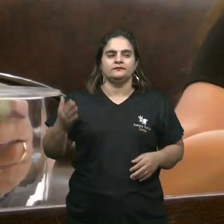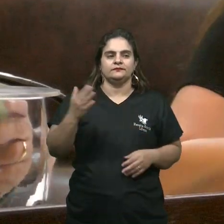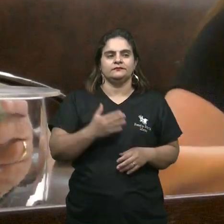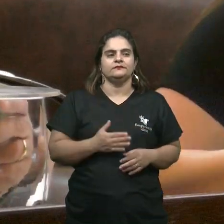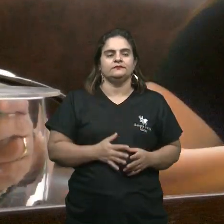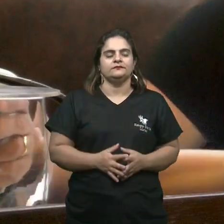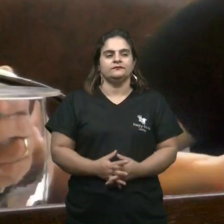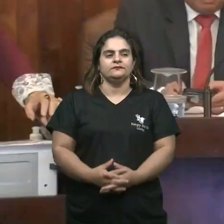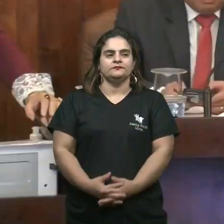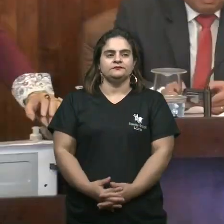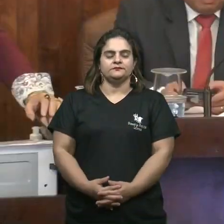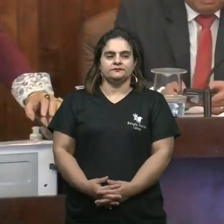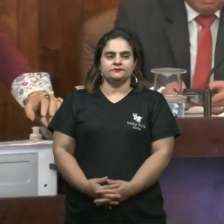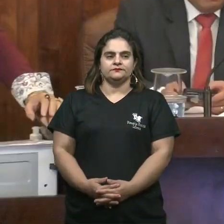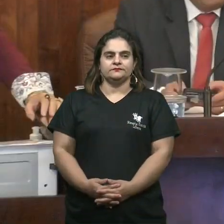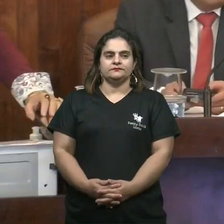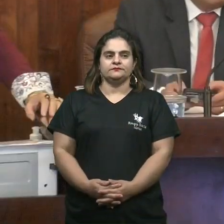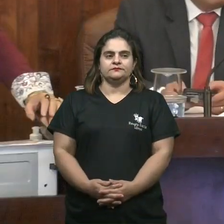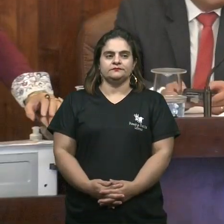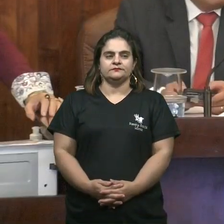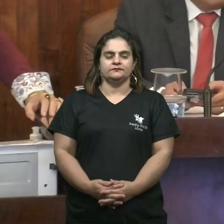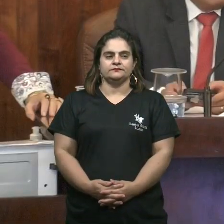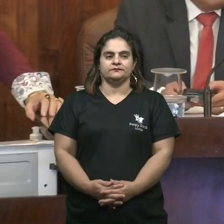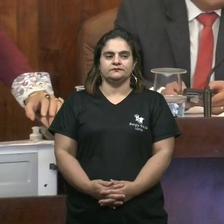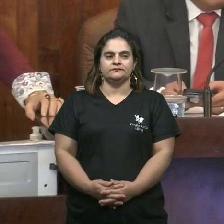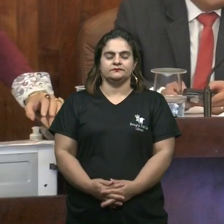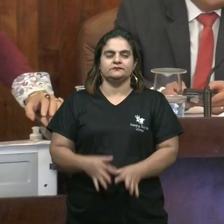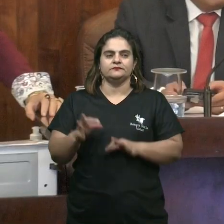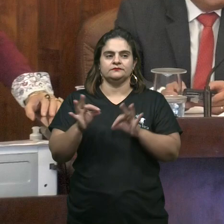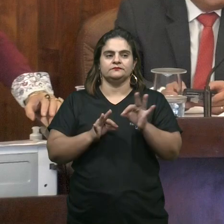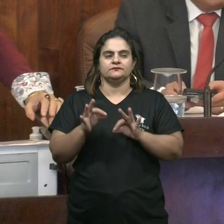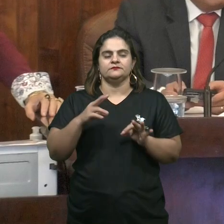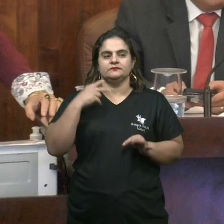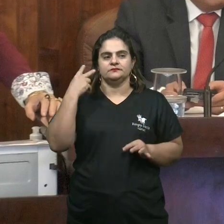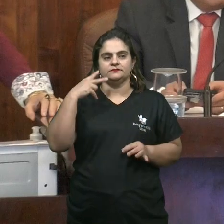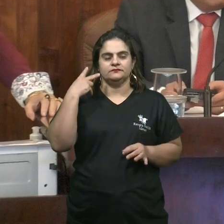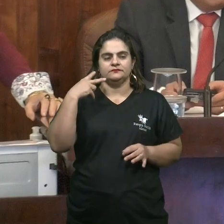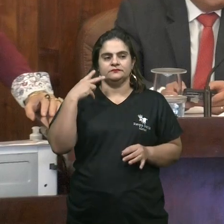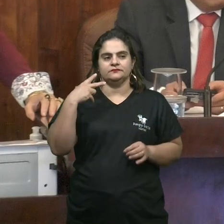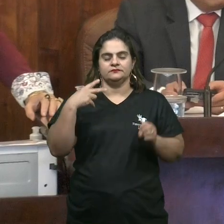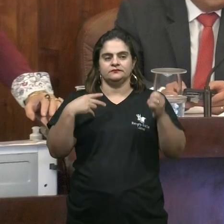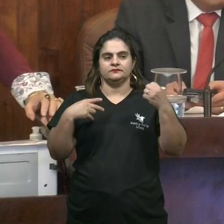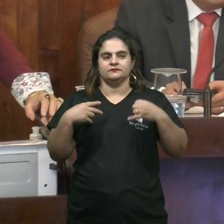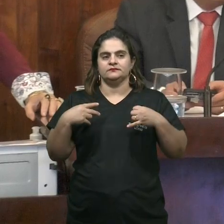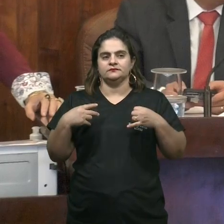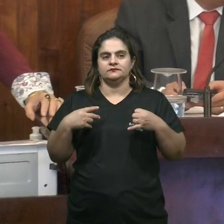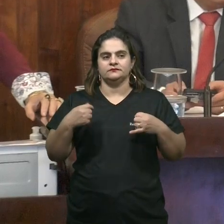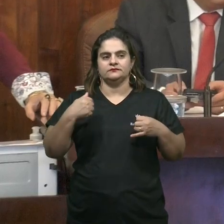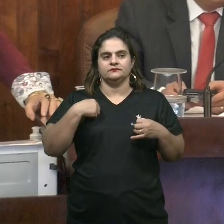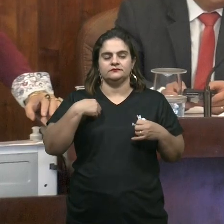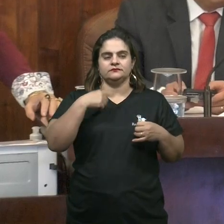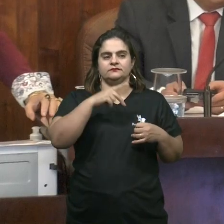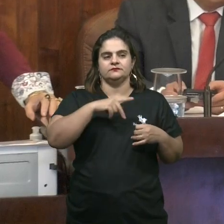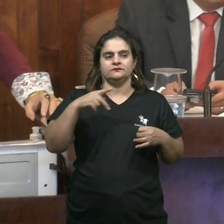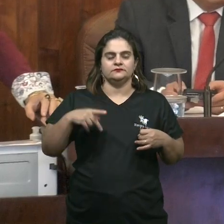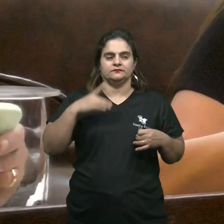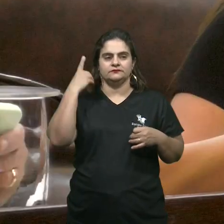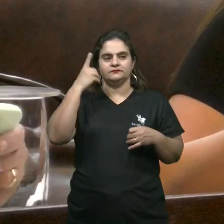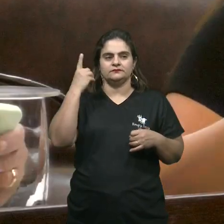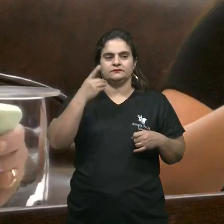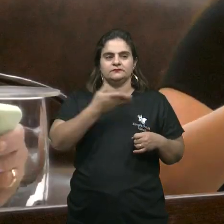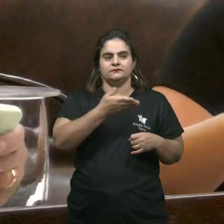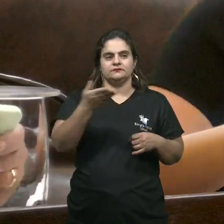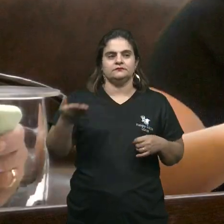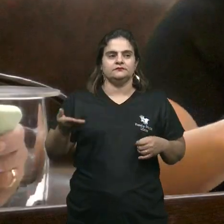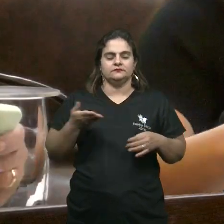Obrigada. É projeto de autoria de vereador, professora Daniela? Sim, sim, é projeto de minha autoria, presidente, aprovado por vocês.